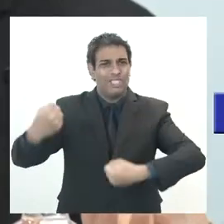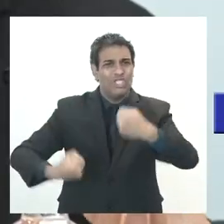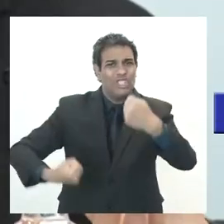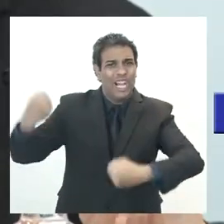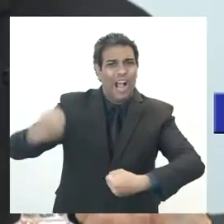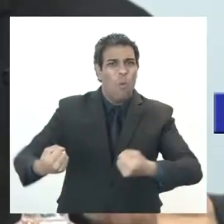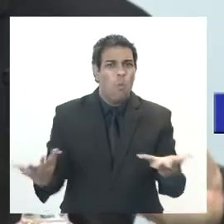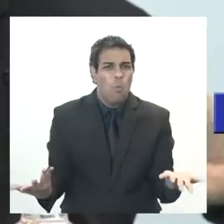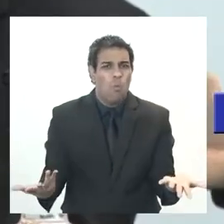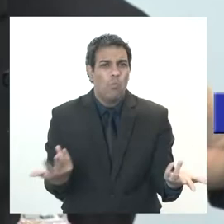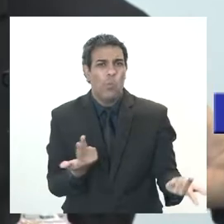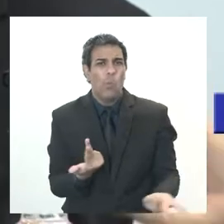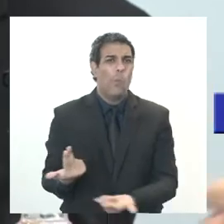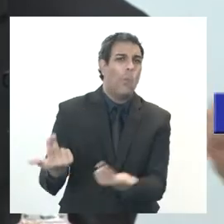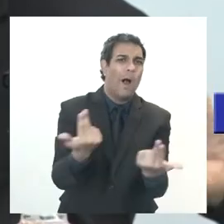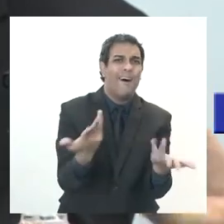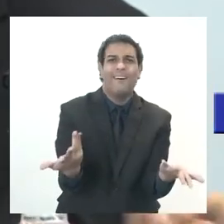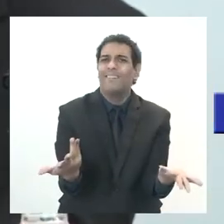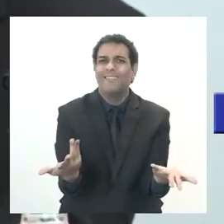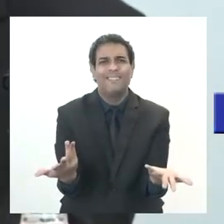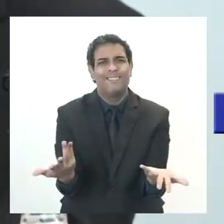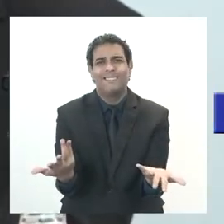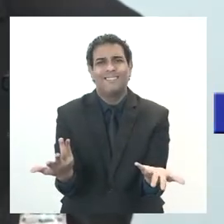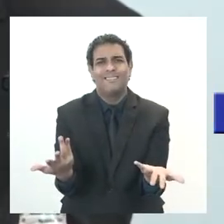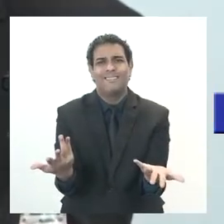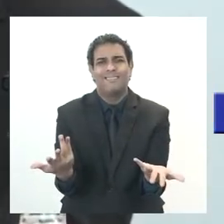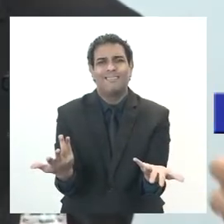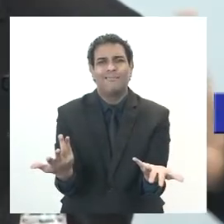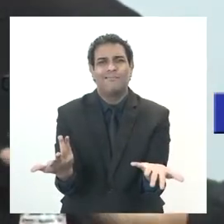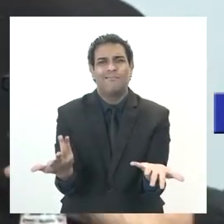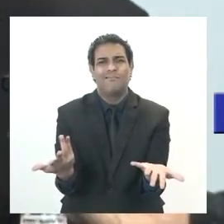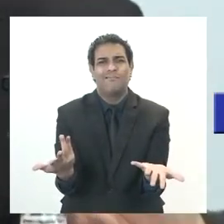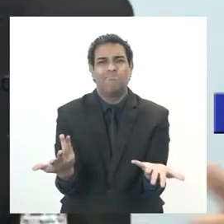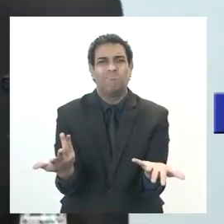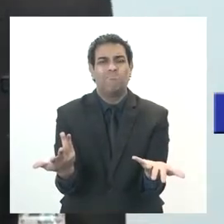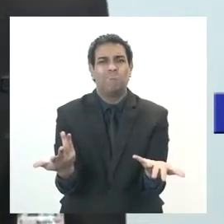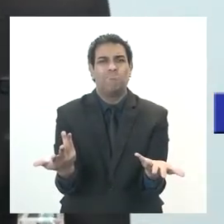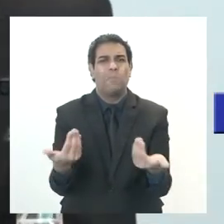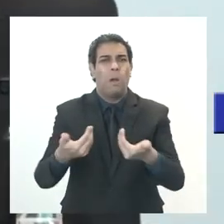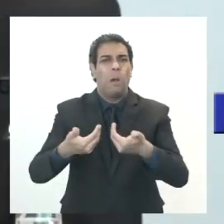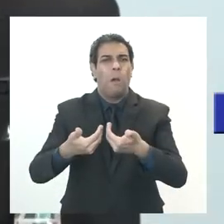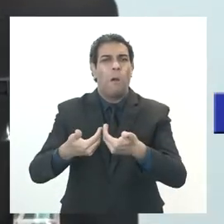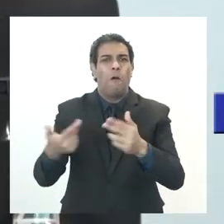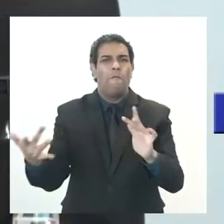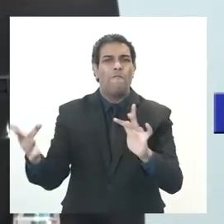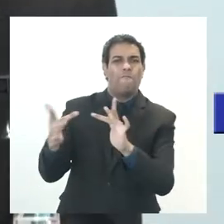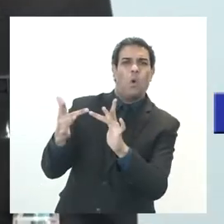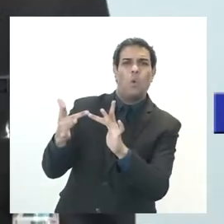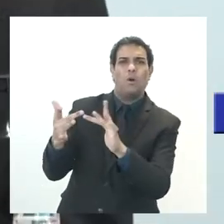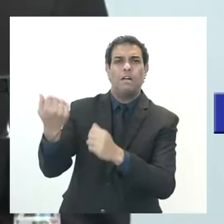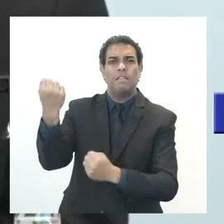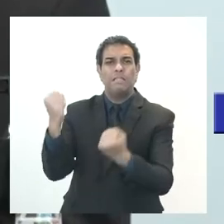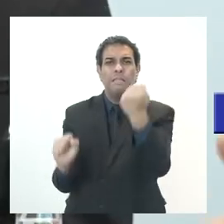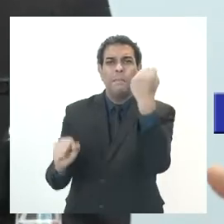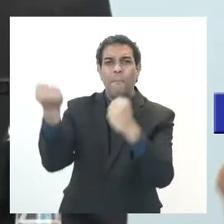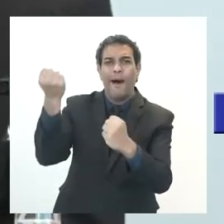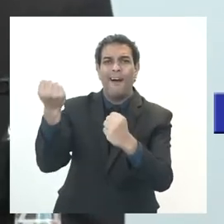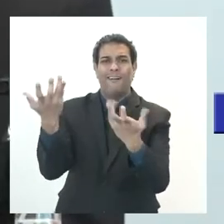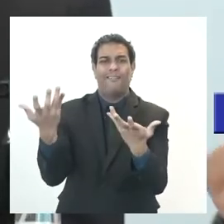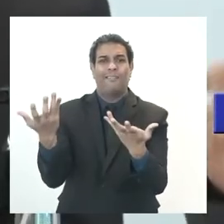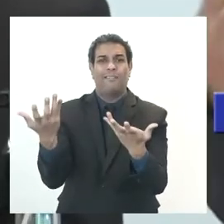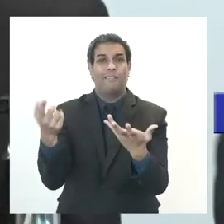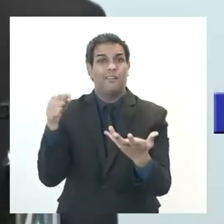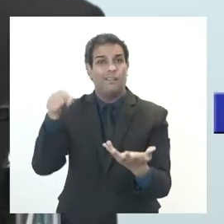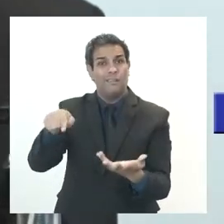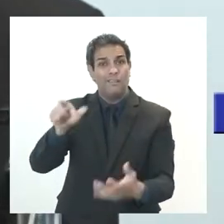relação com enorme sinergia com as montadoras e tem esse